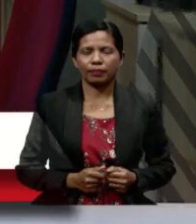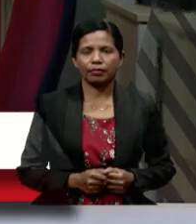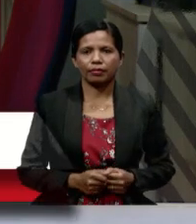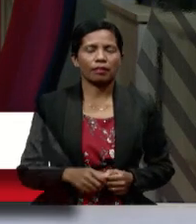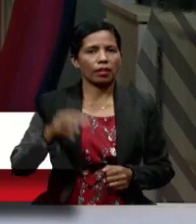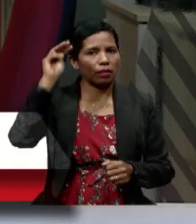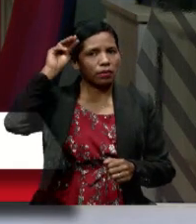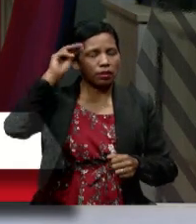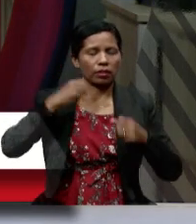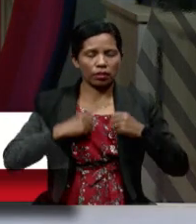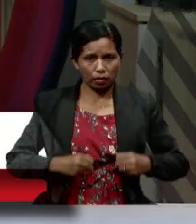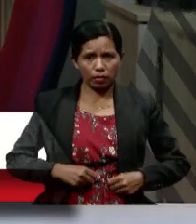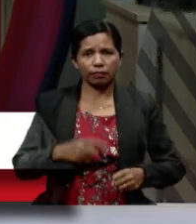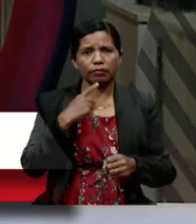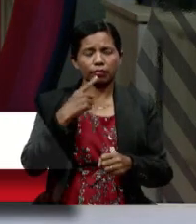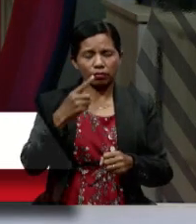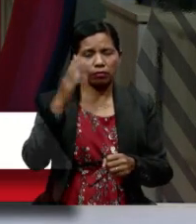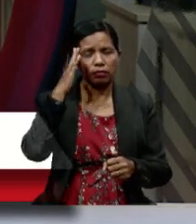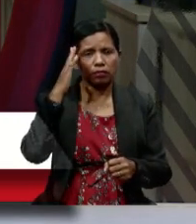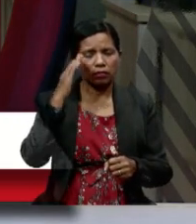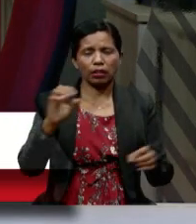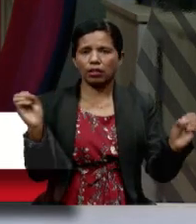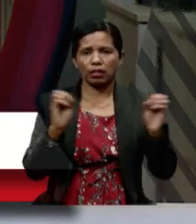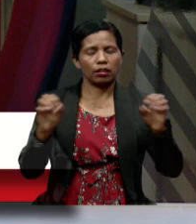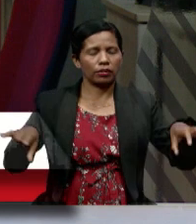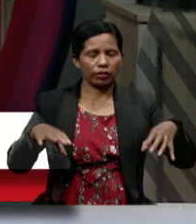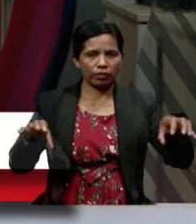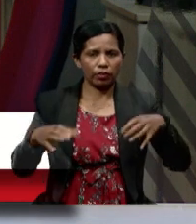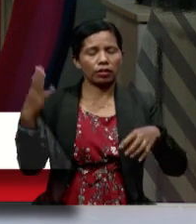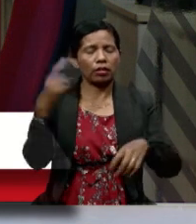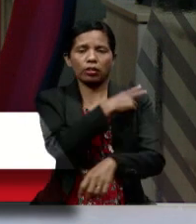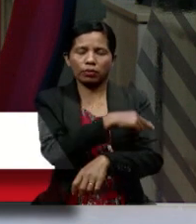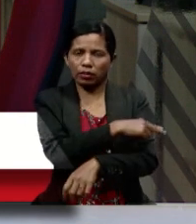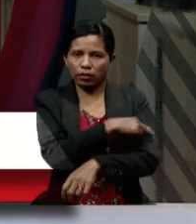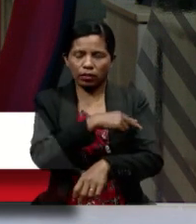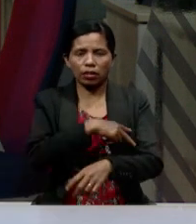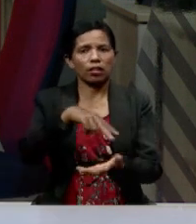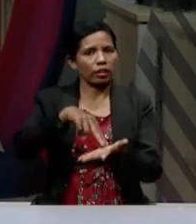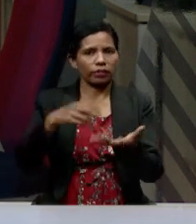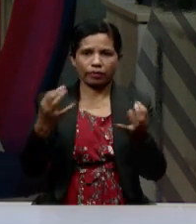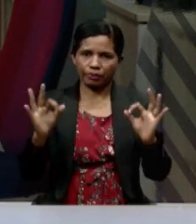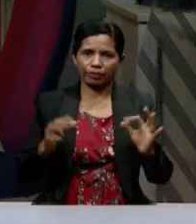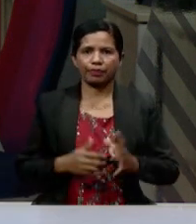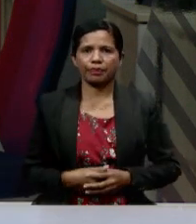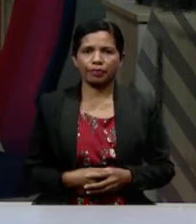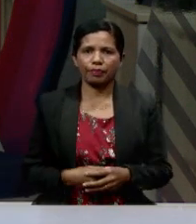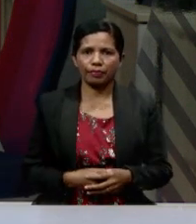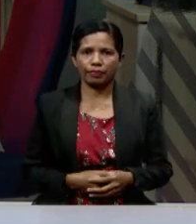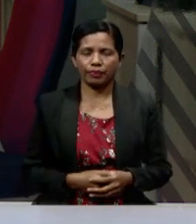Ministério Saúde reconhece menos recurso humano e a Centro Saúde Balung nebe hari ona.